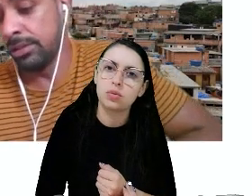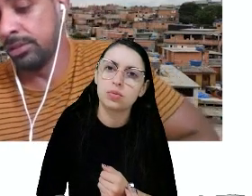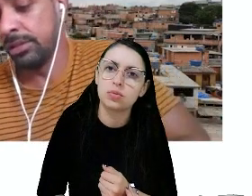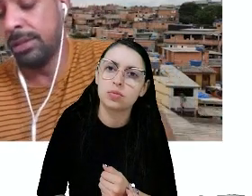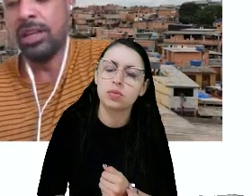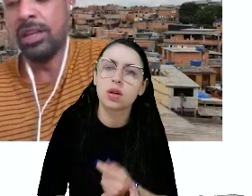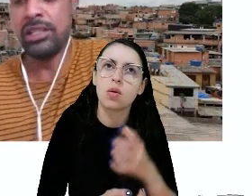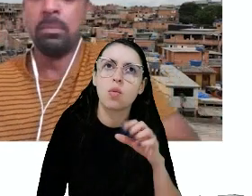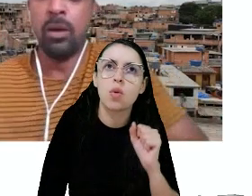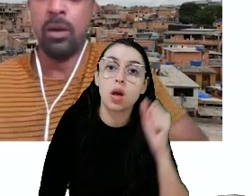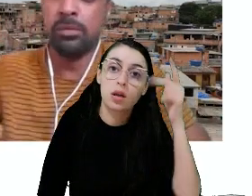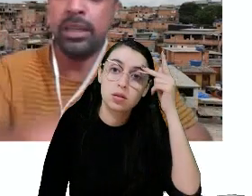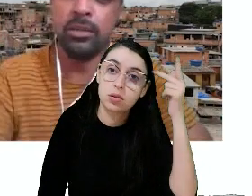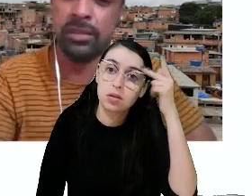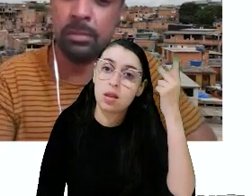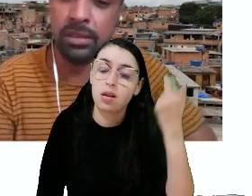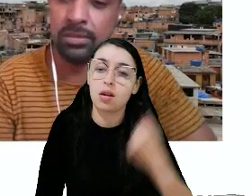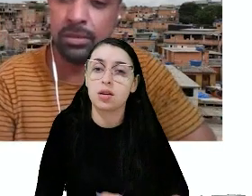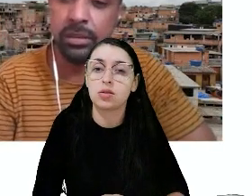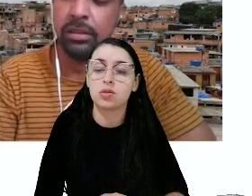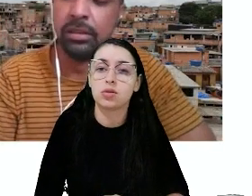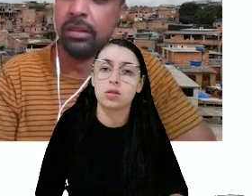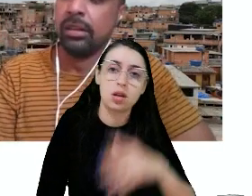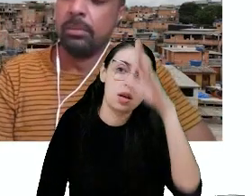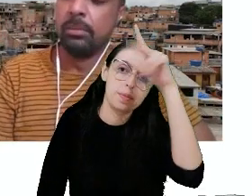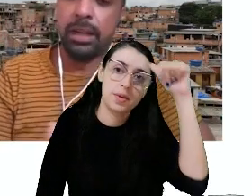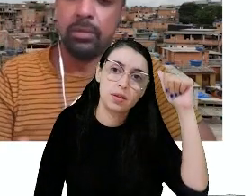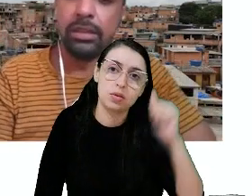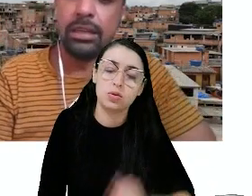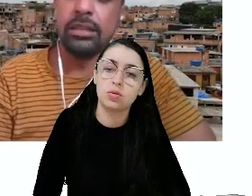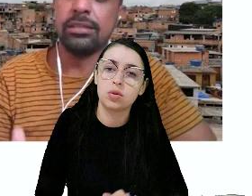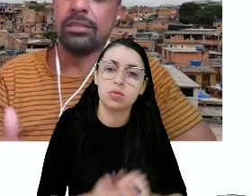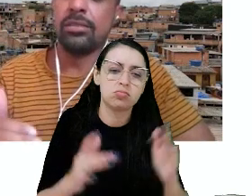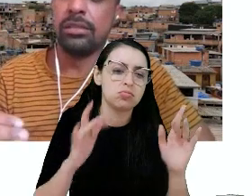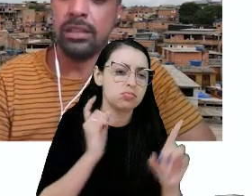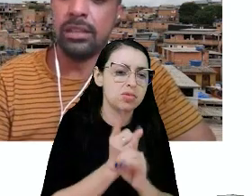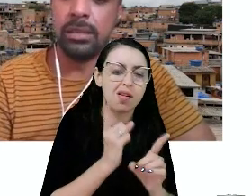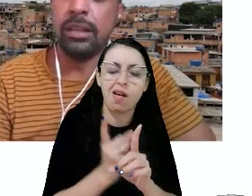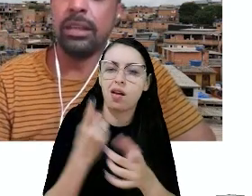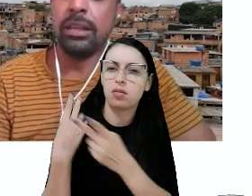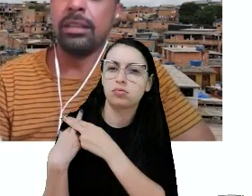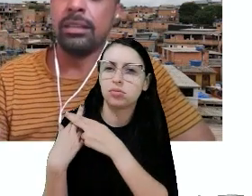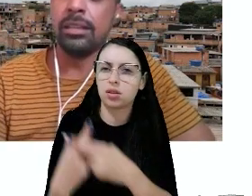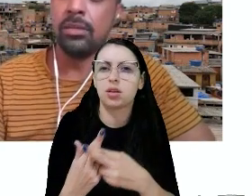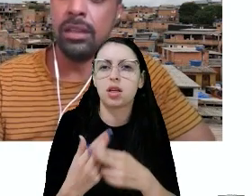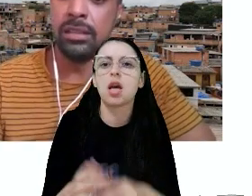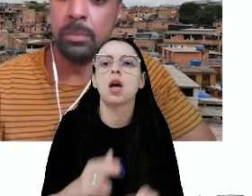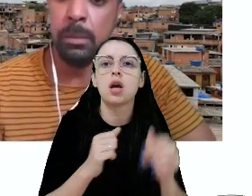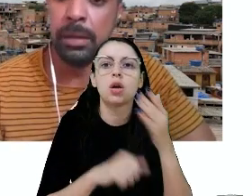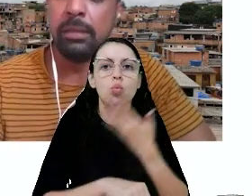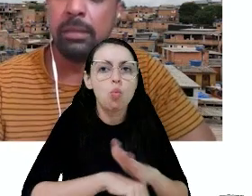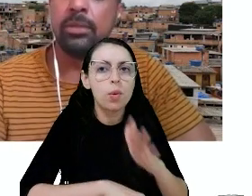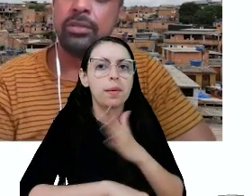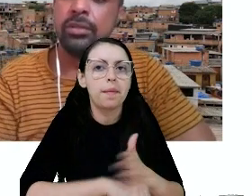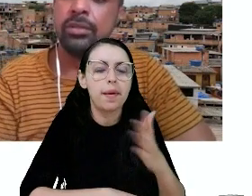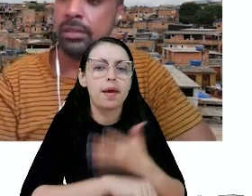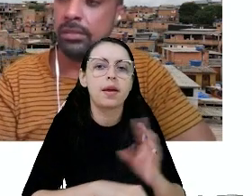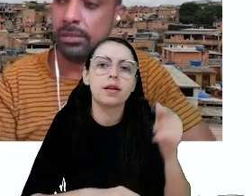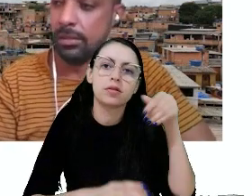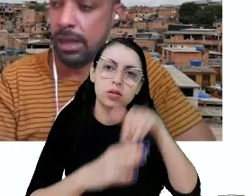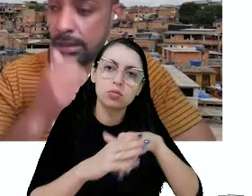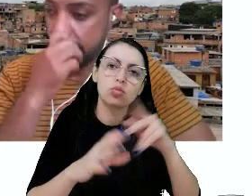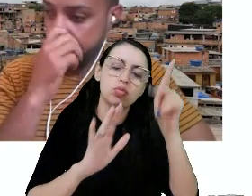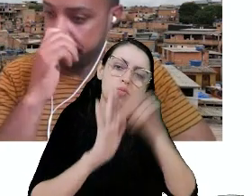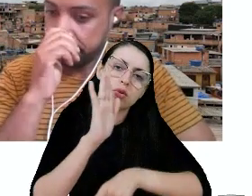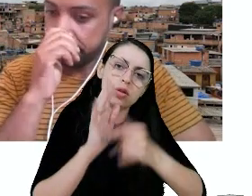ir em favelas do extremo leste de São Paulo, os ribeirinhos da Amazônia, para encontrar lideranças sociais, para treinar lideranças sociais e para implantar projetos